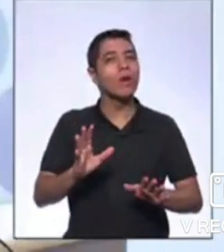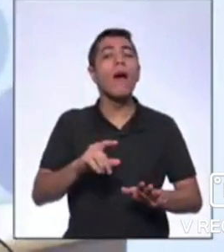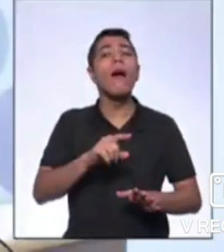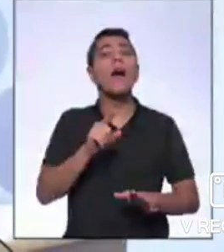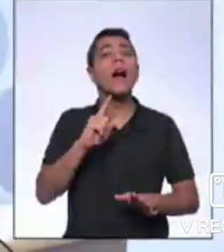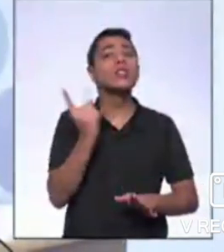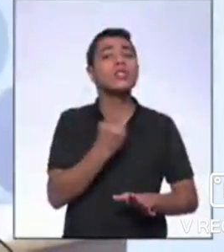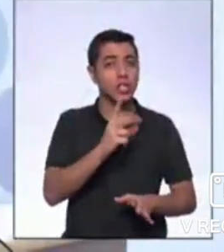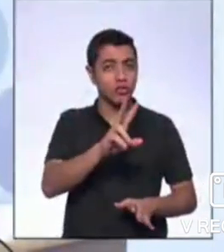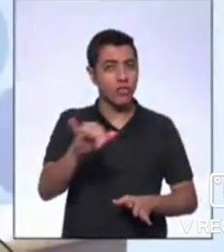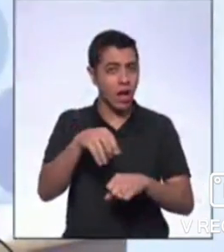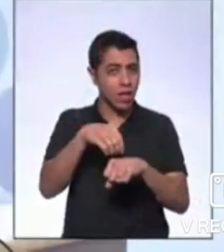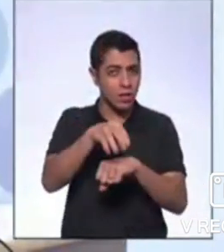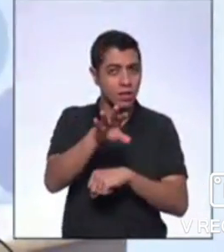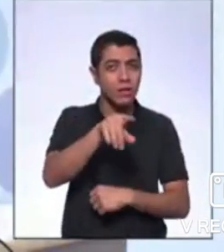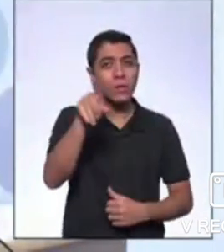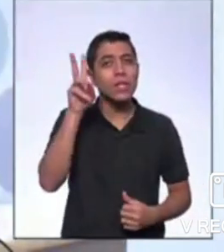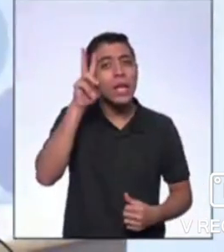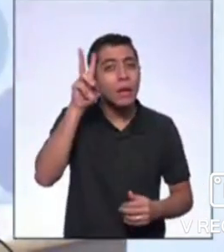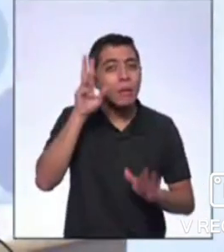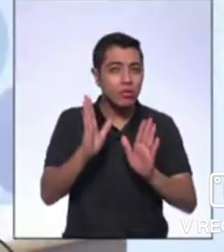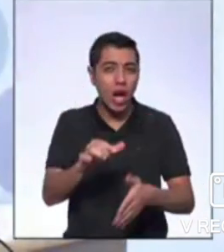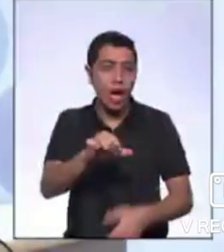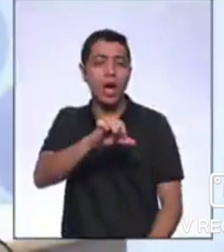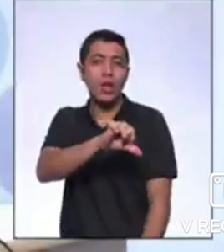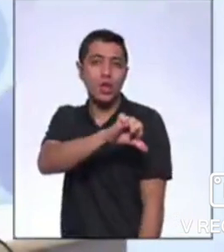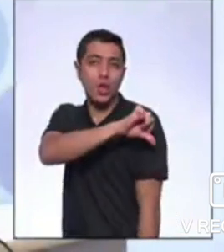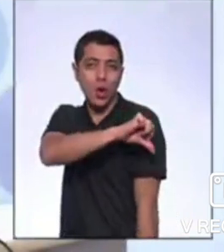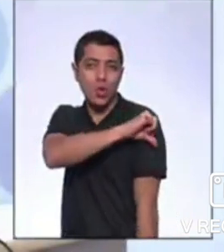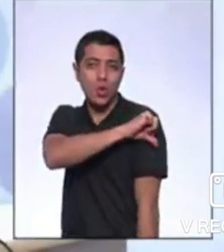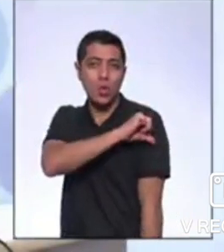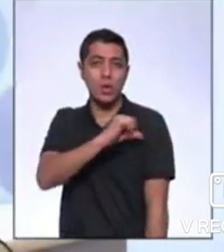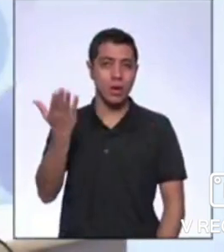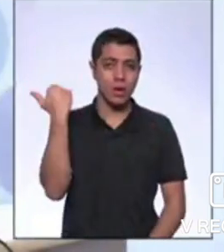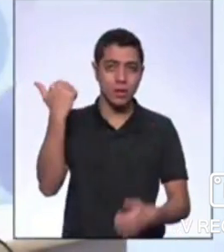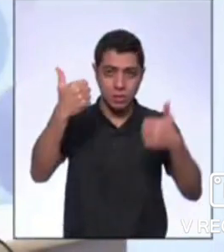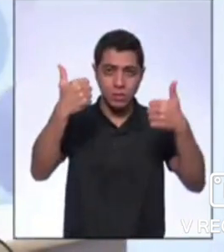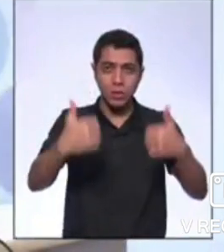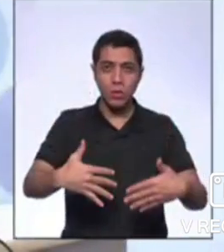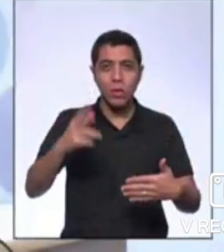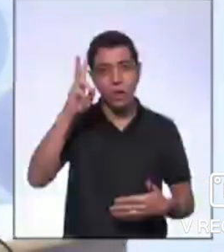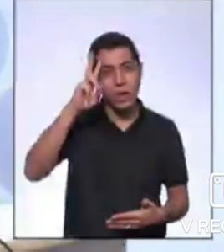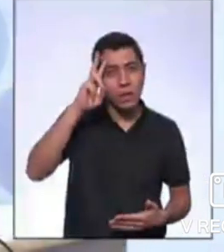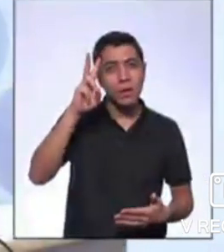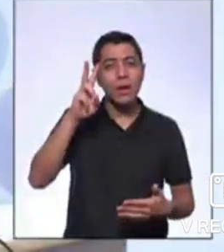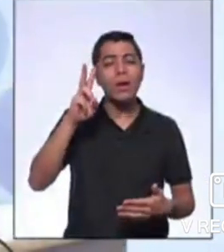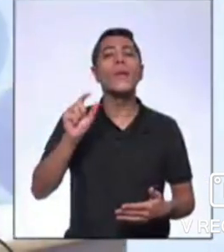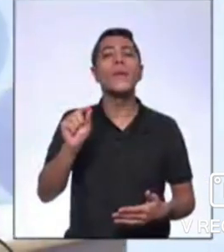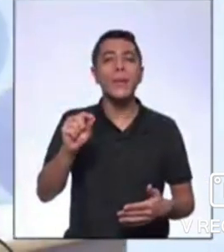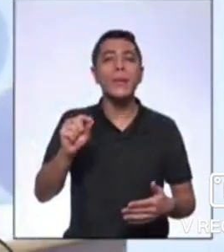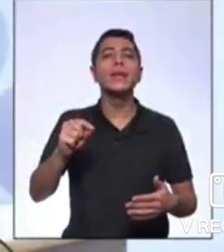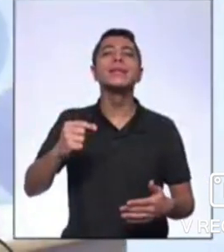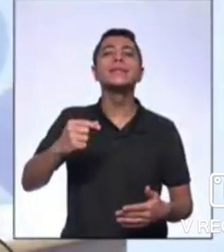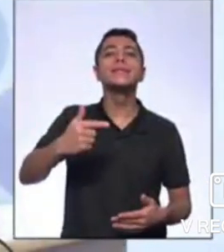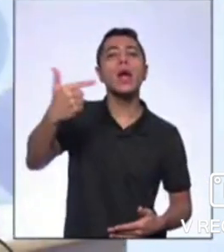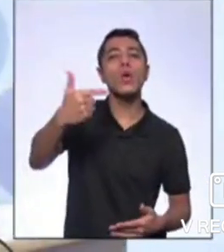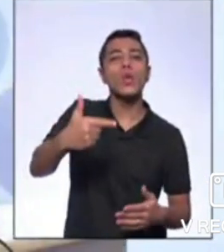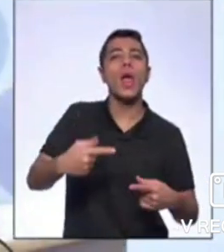lembrá-los, vocês já viram isso no nono ano, né? E agora a gente retoma um pouquinho a questão da Segunda Guerra Mundial,